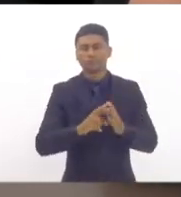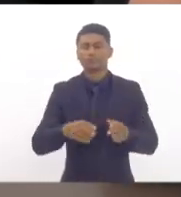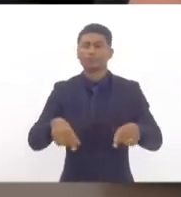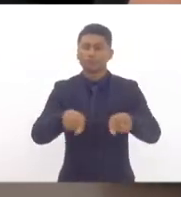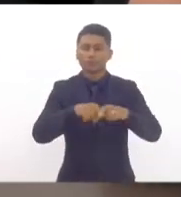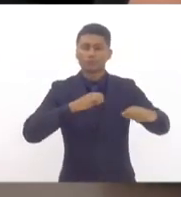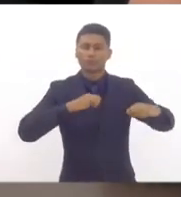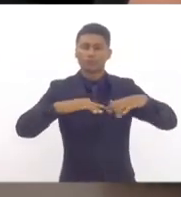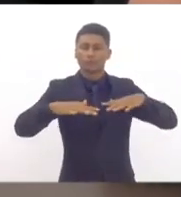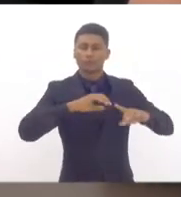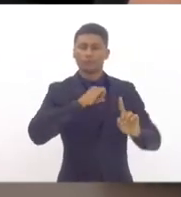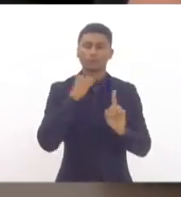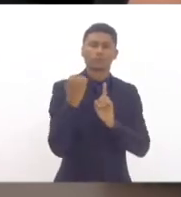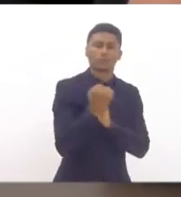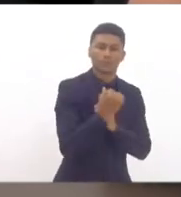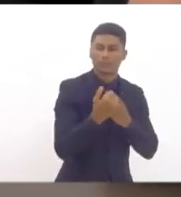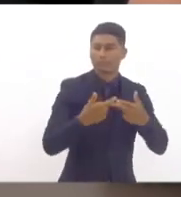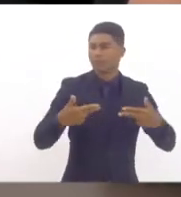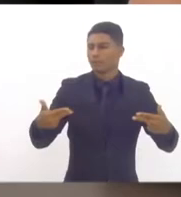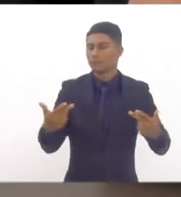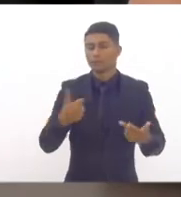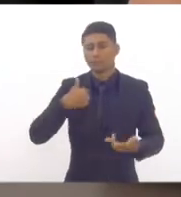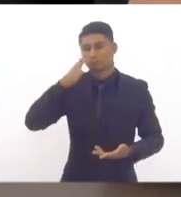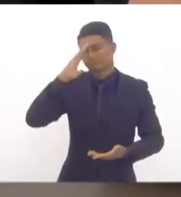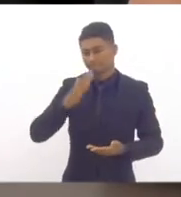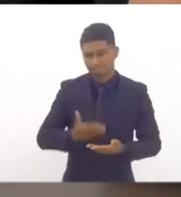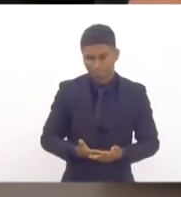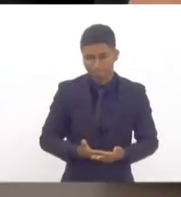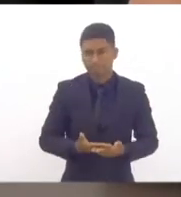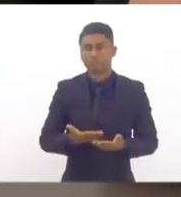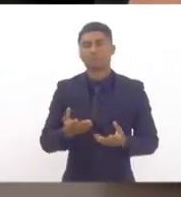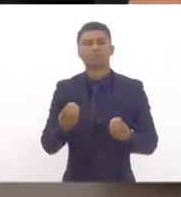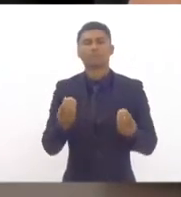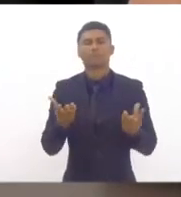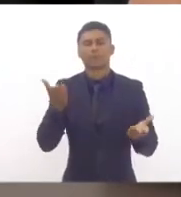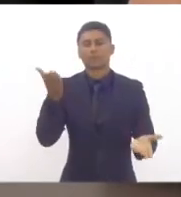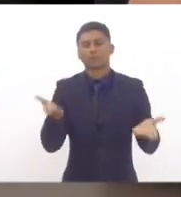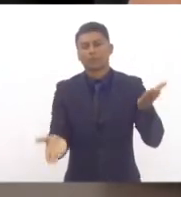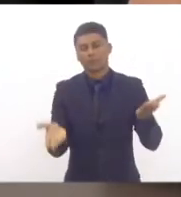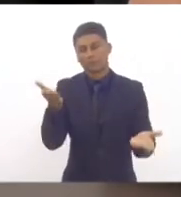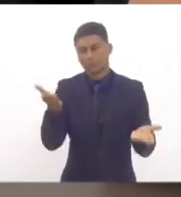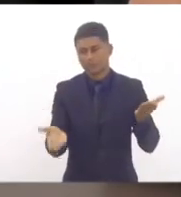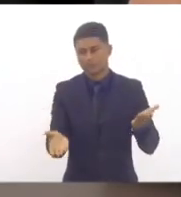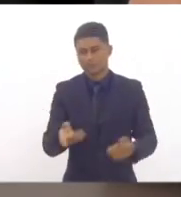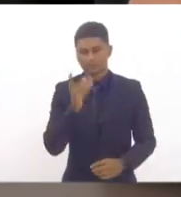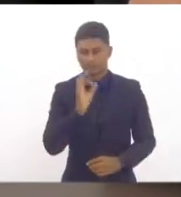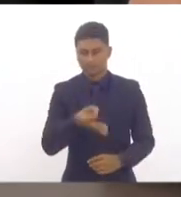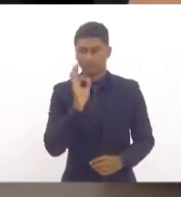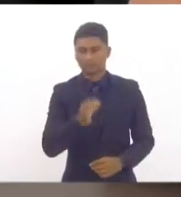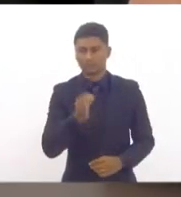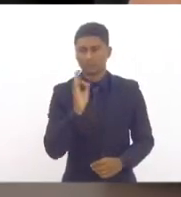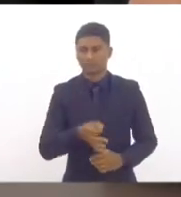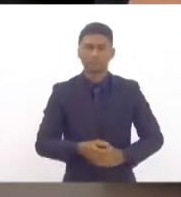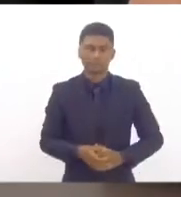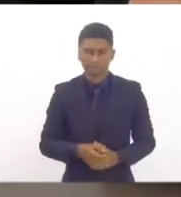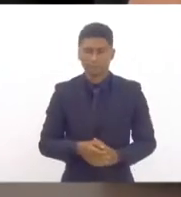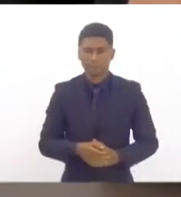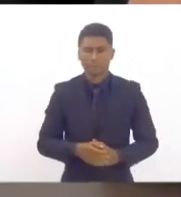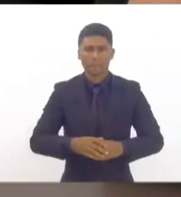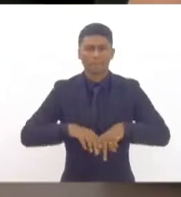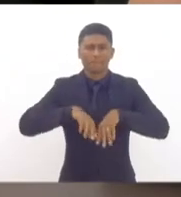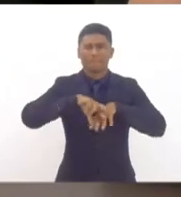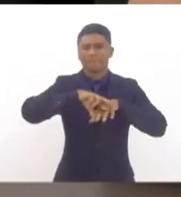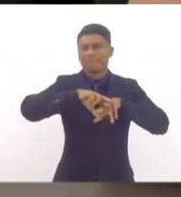social. Então, acredito muito nessa tentativa de equilíbrio entre vários